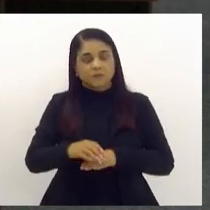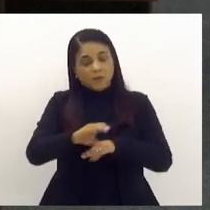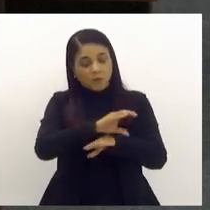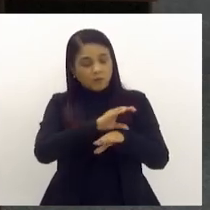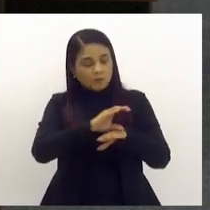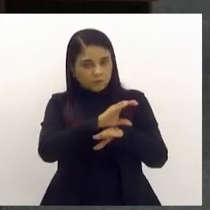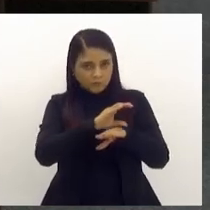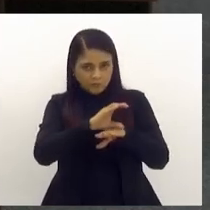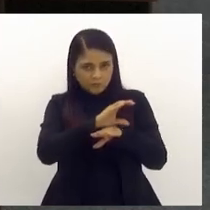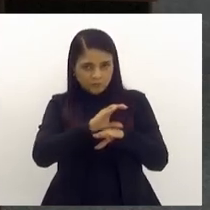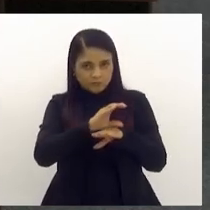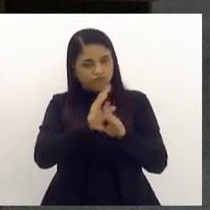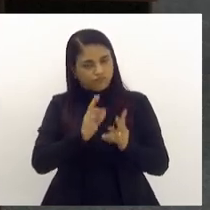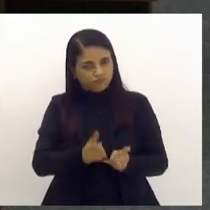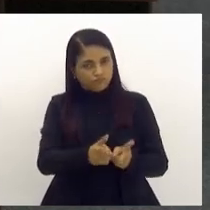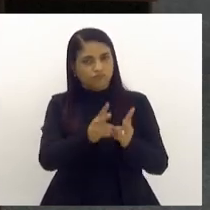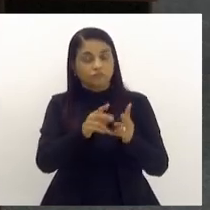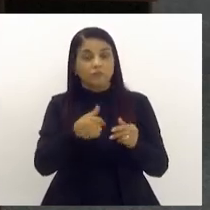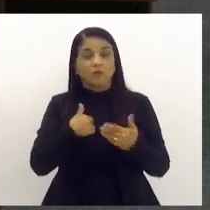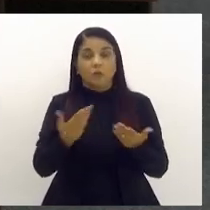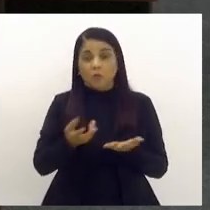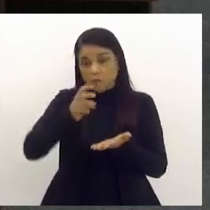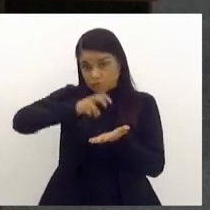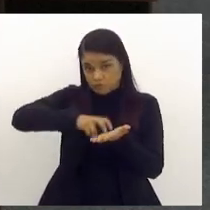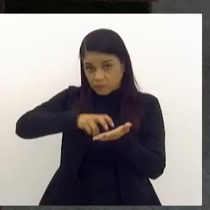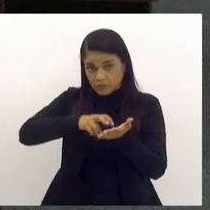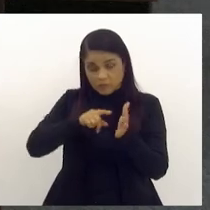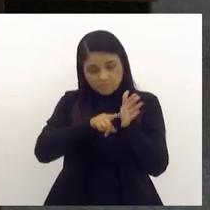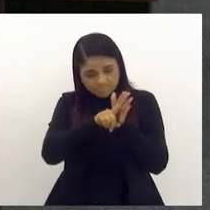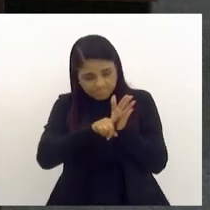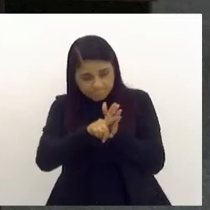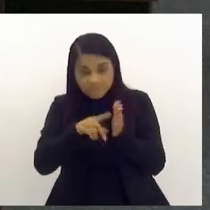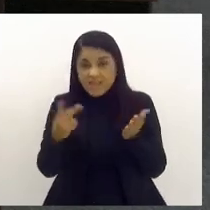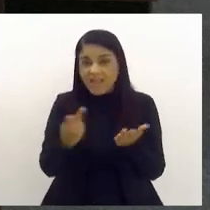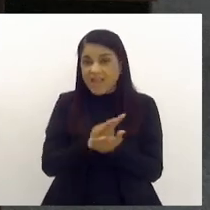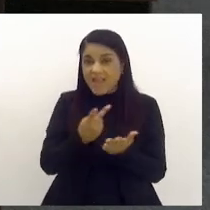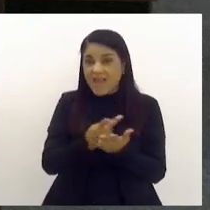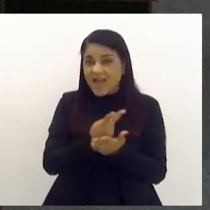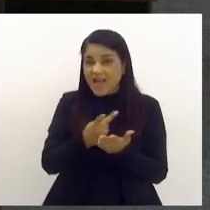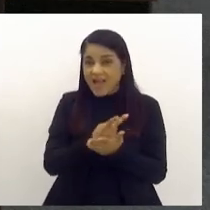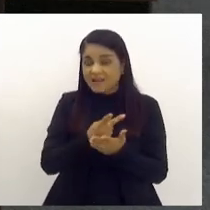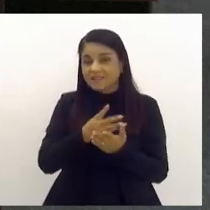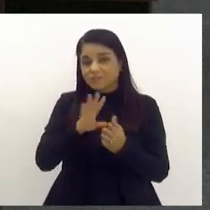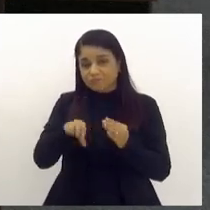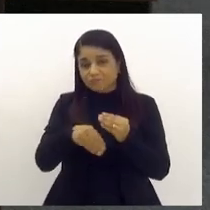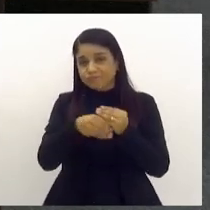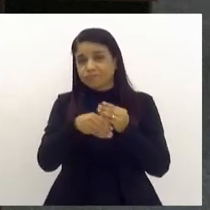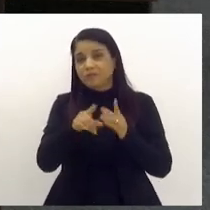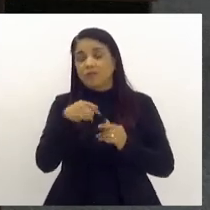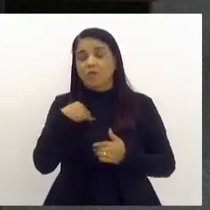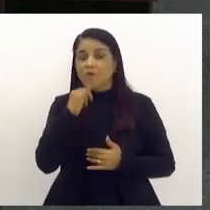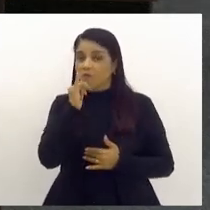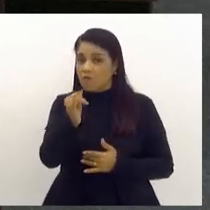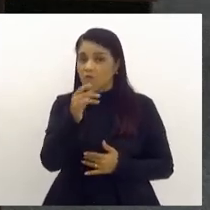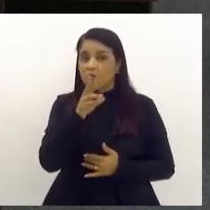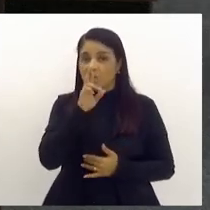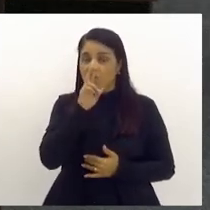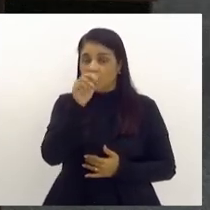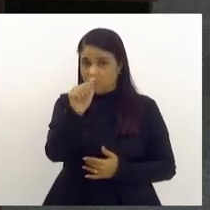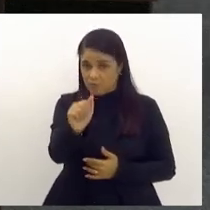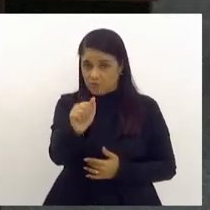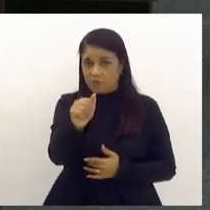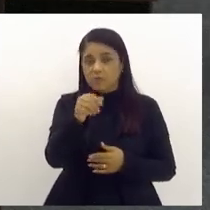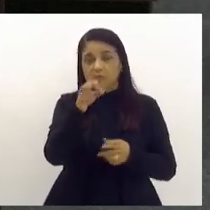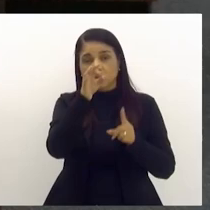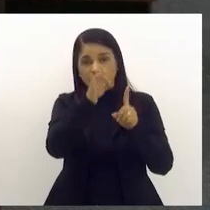Constituição. Portanto, hoje de manhã eu verifiquei que estava errada a composição. Falei com o deputado Amorim, com o nosso procurador